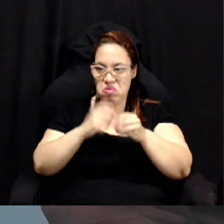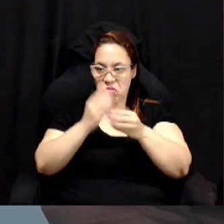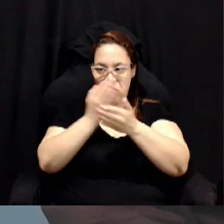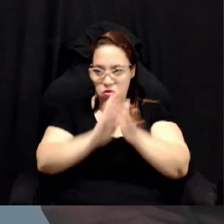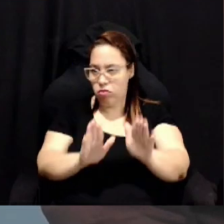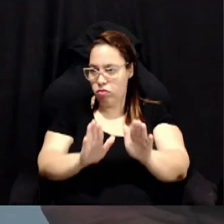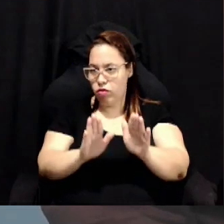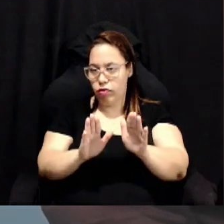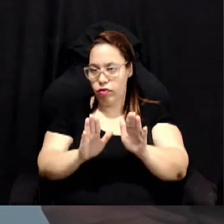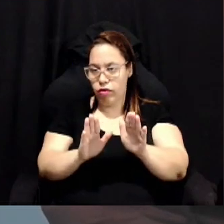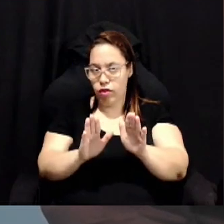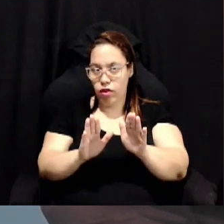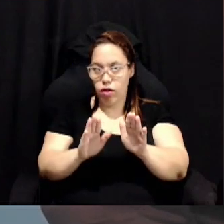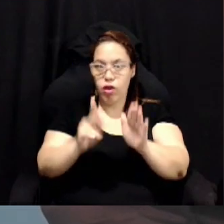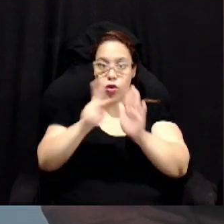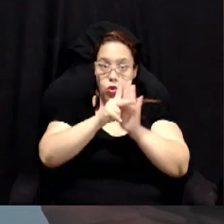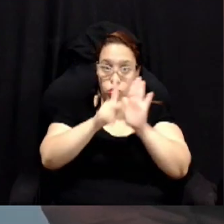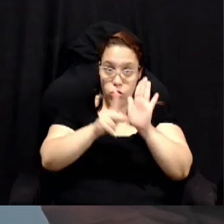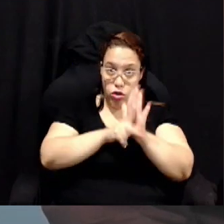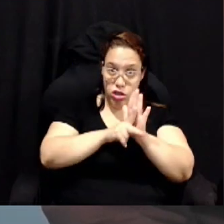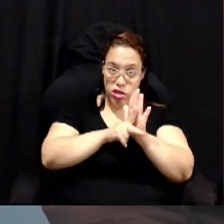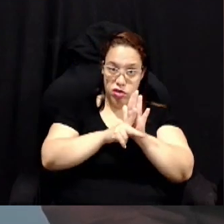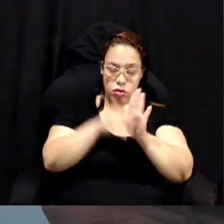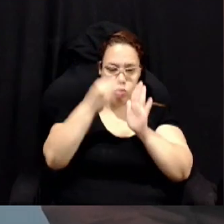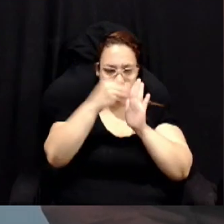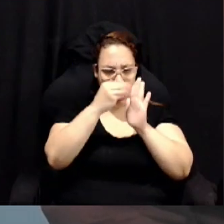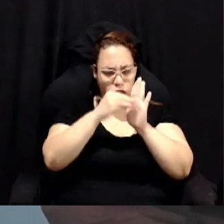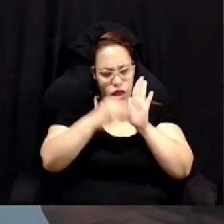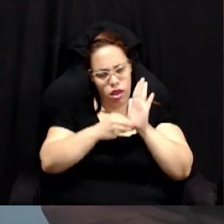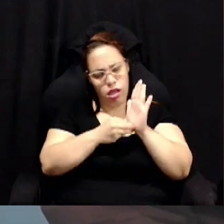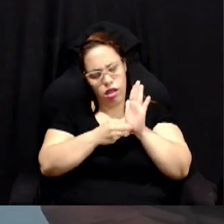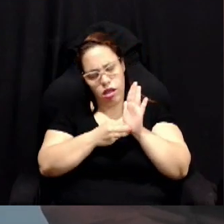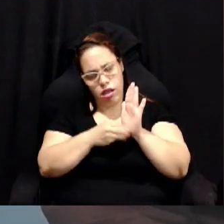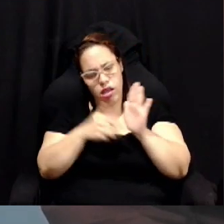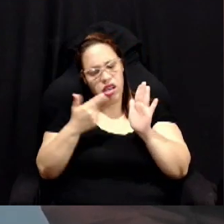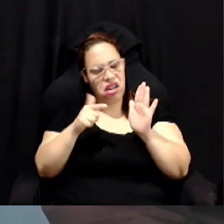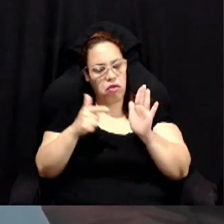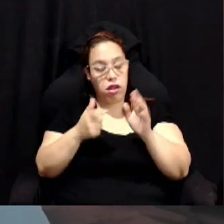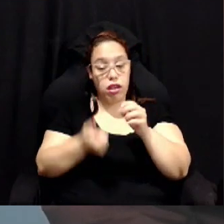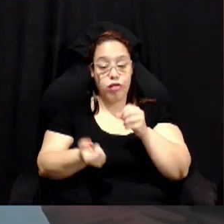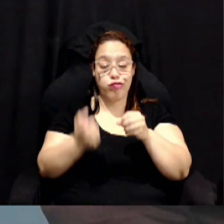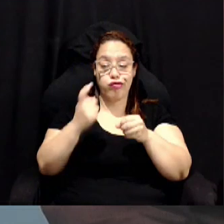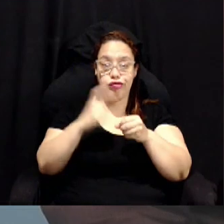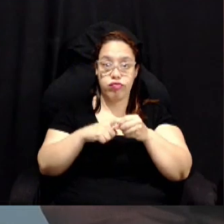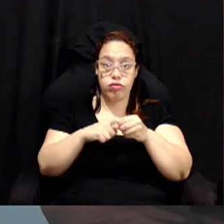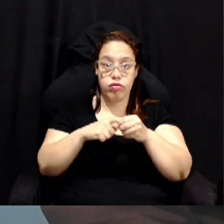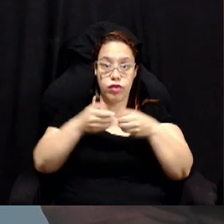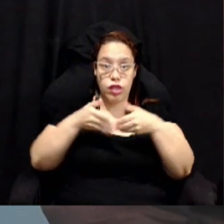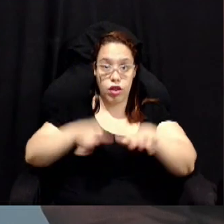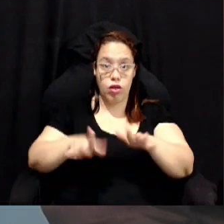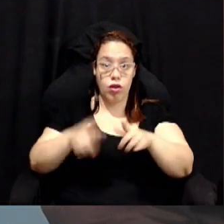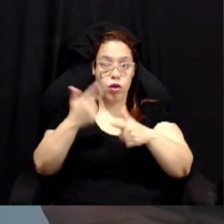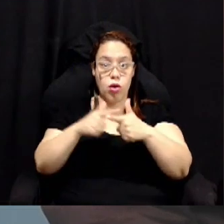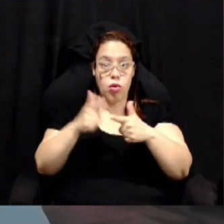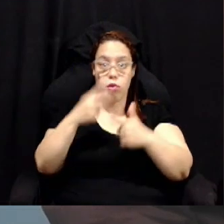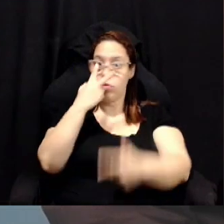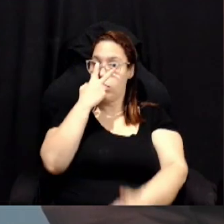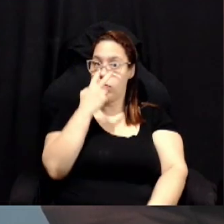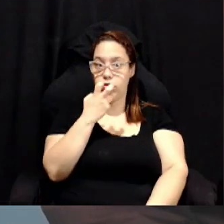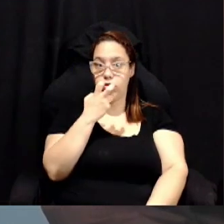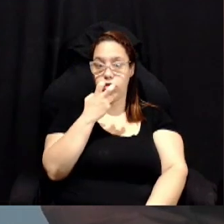incluímos ela no projeto. Sim. Então, todas que são irreversíveis, se a pessoa nascer com problema de visão, ela não vai